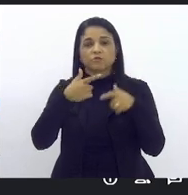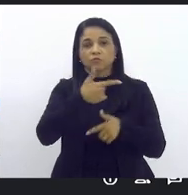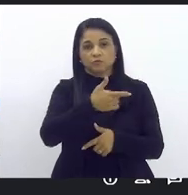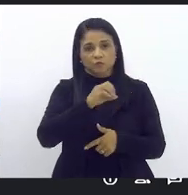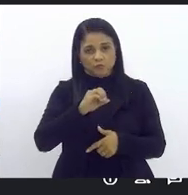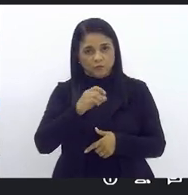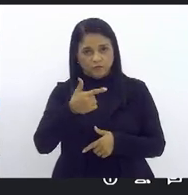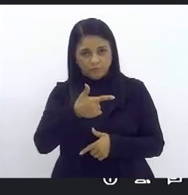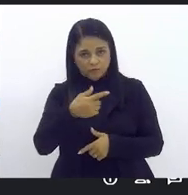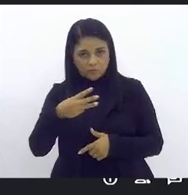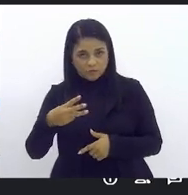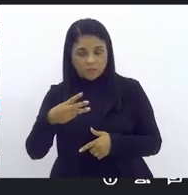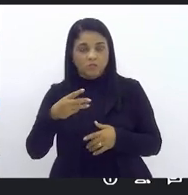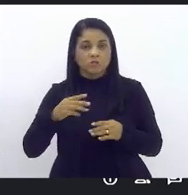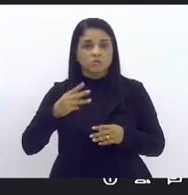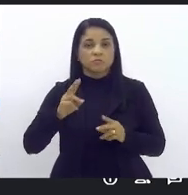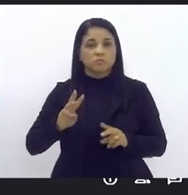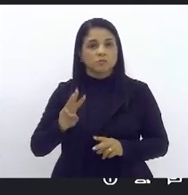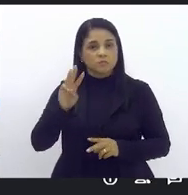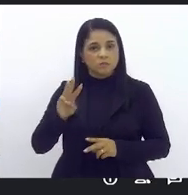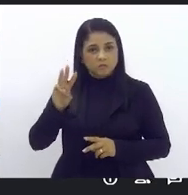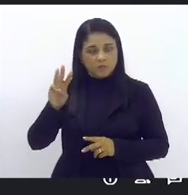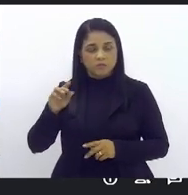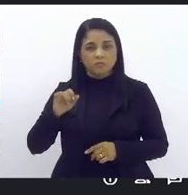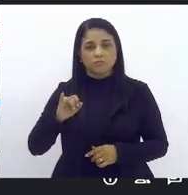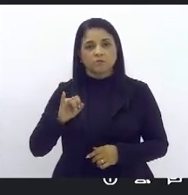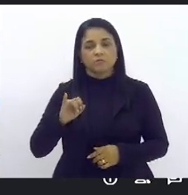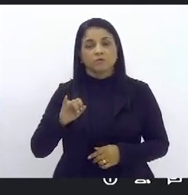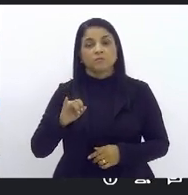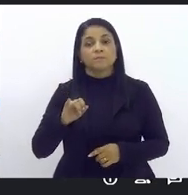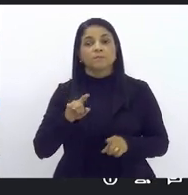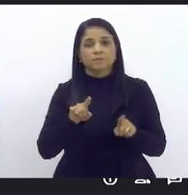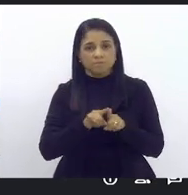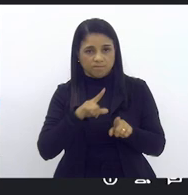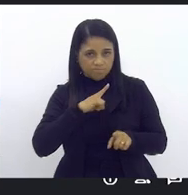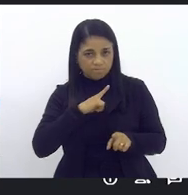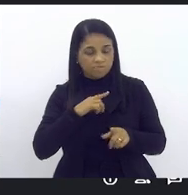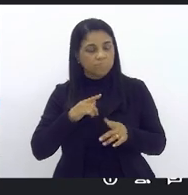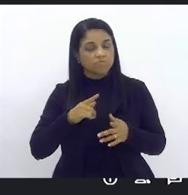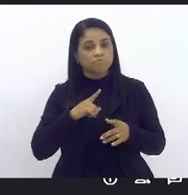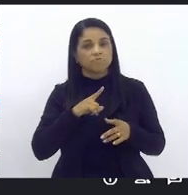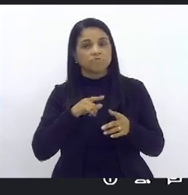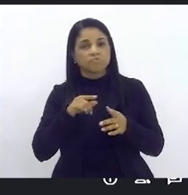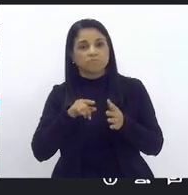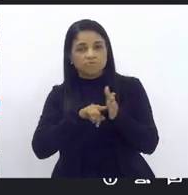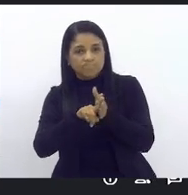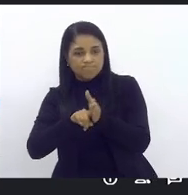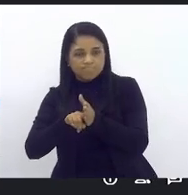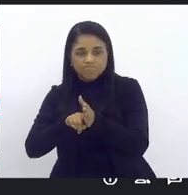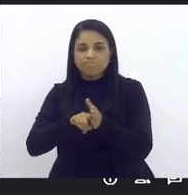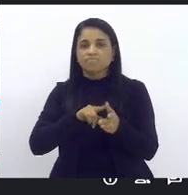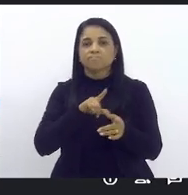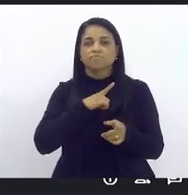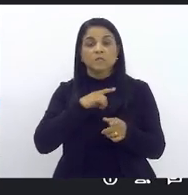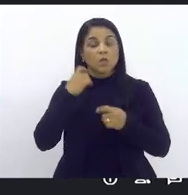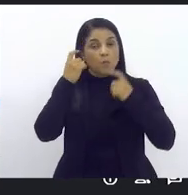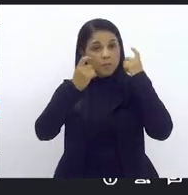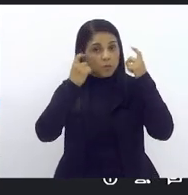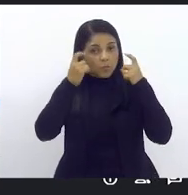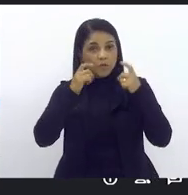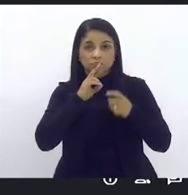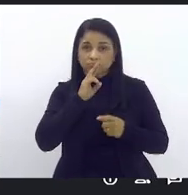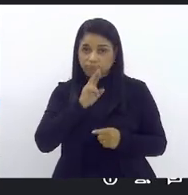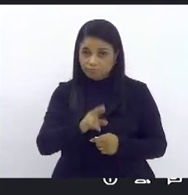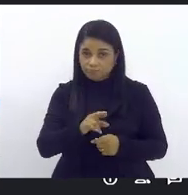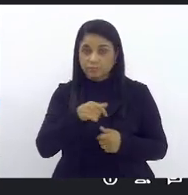4/2023, está no site do CNPG, e por isso eu disse aos senhores que isso me preocupa muito, porque a